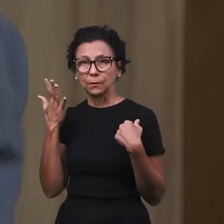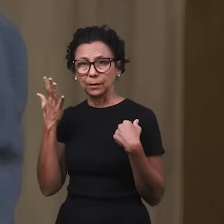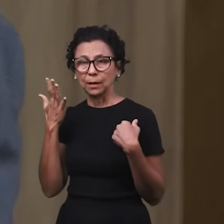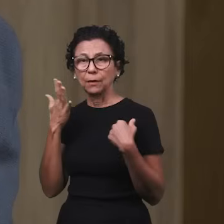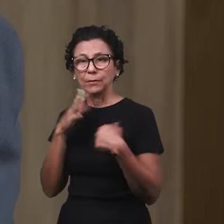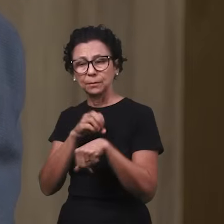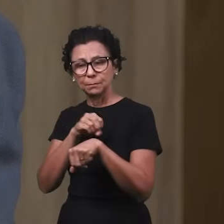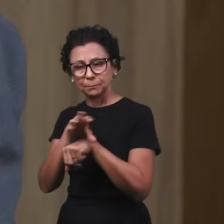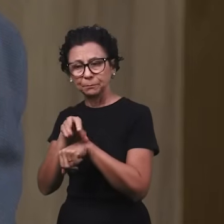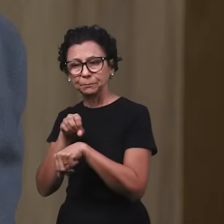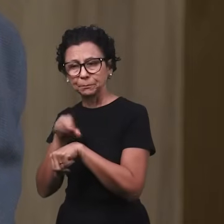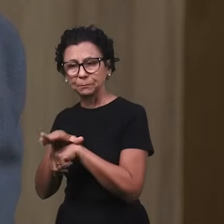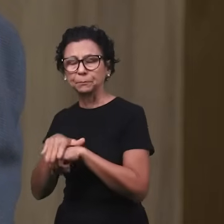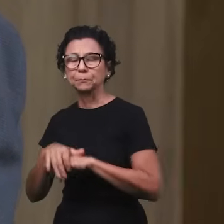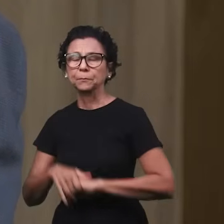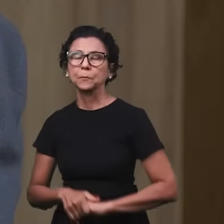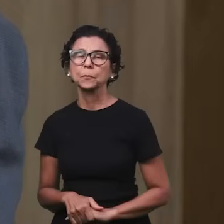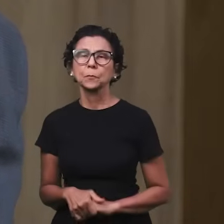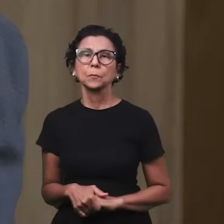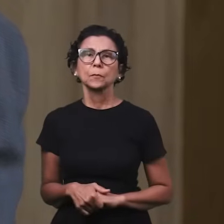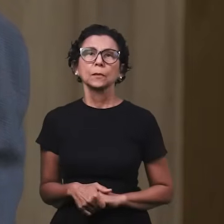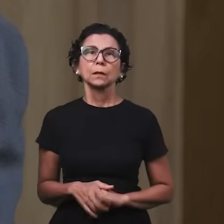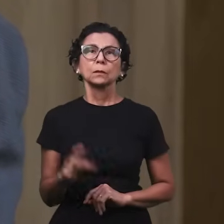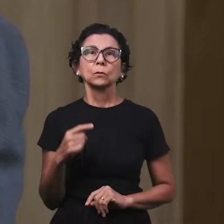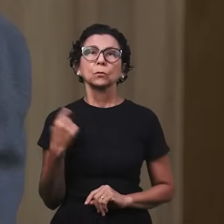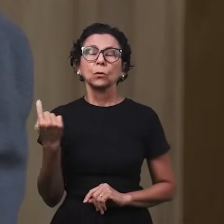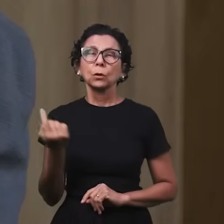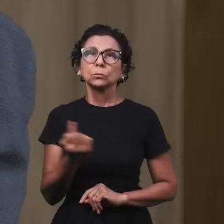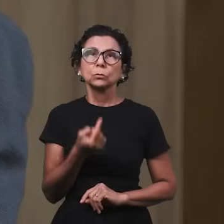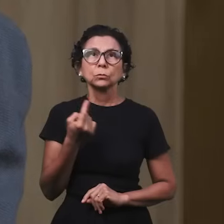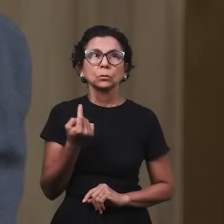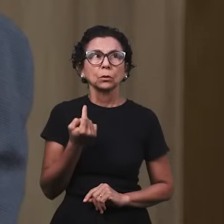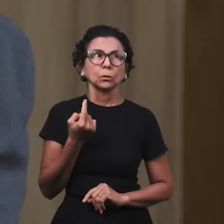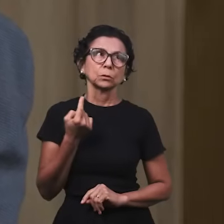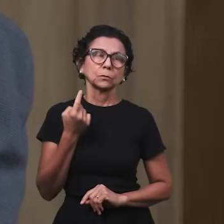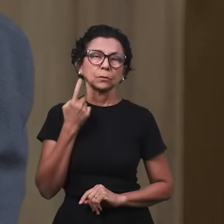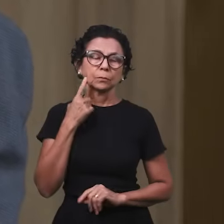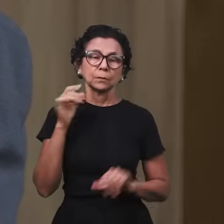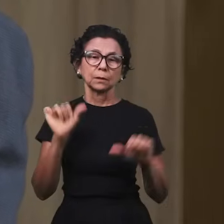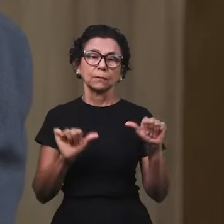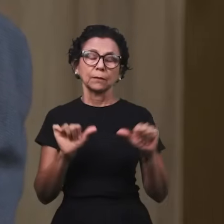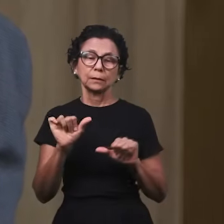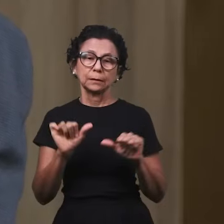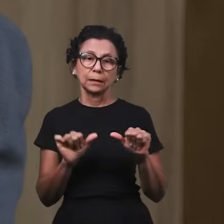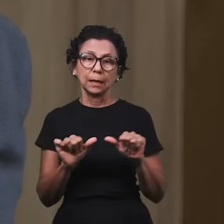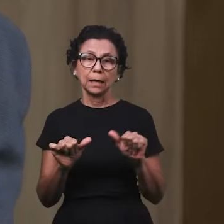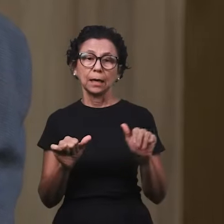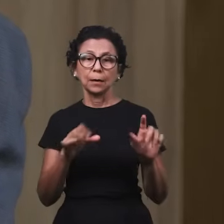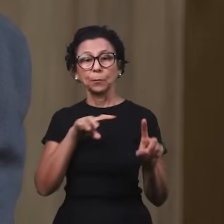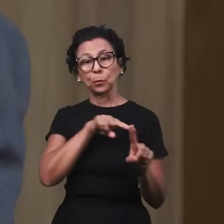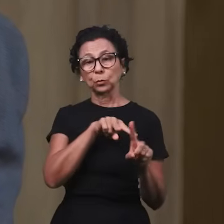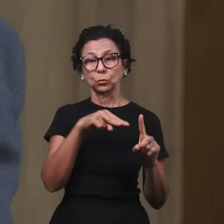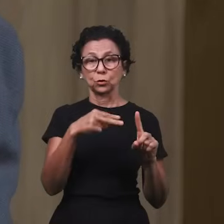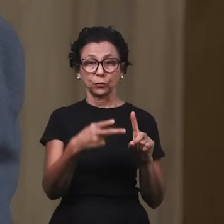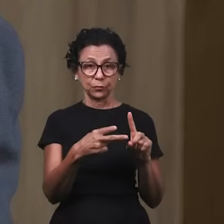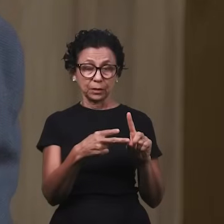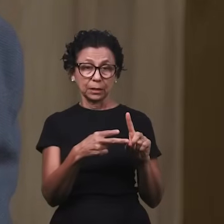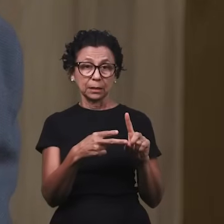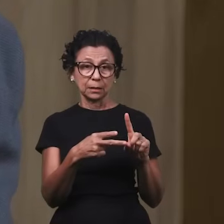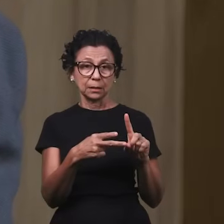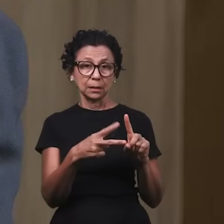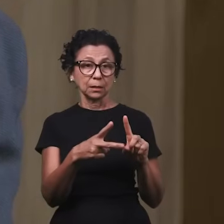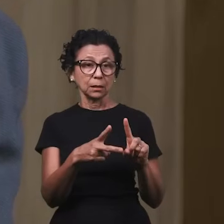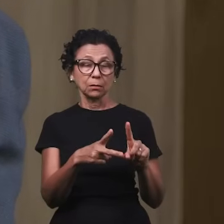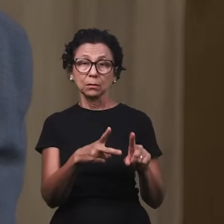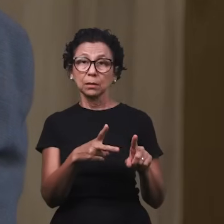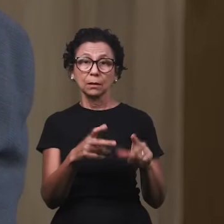então, entramos para o campo do relativo, a nossa tendência é ficar parado no tempo. Eles